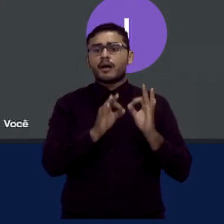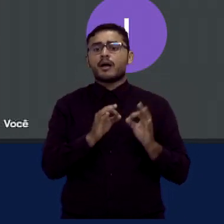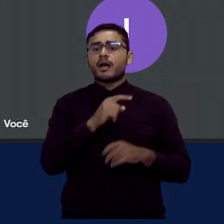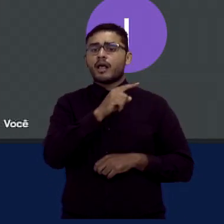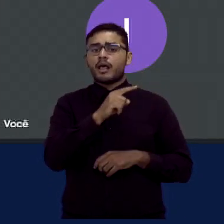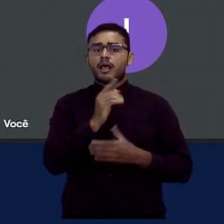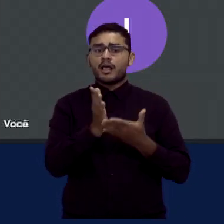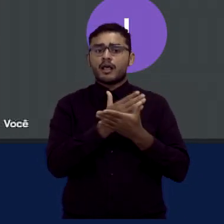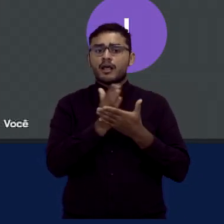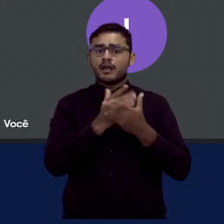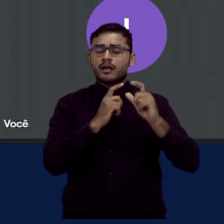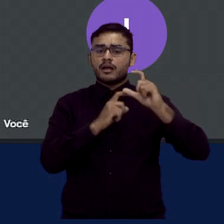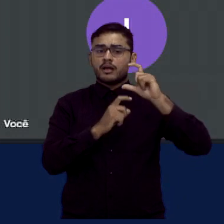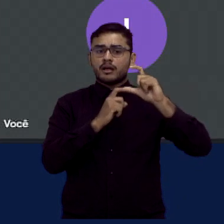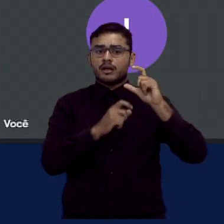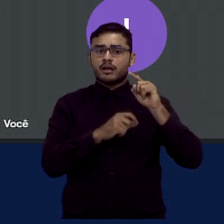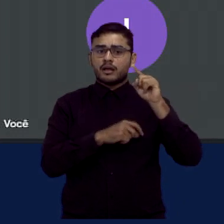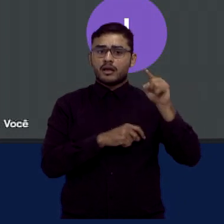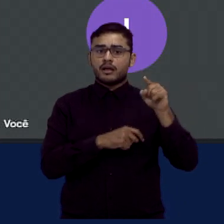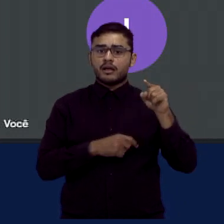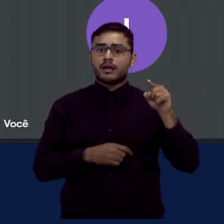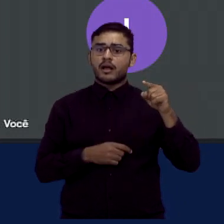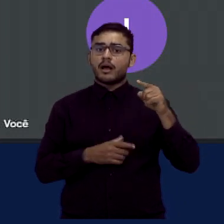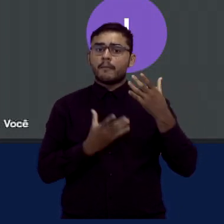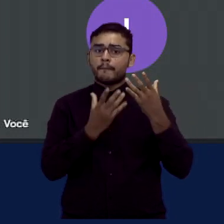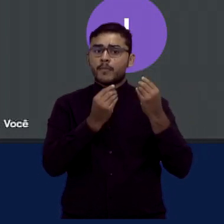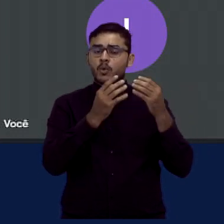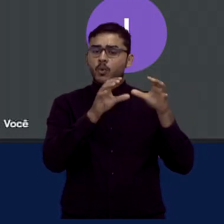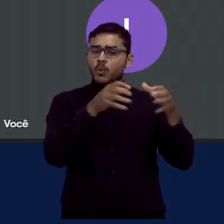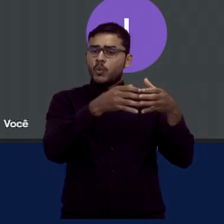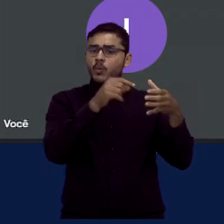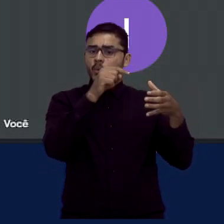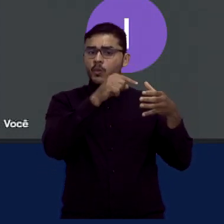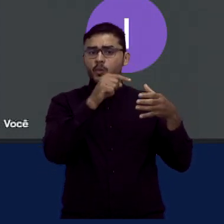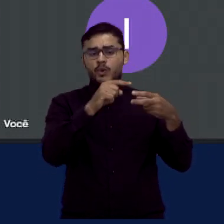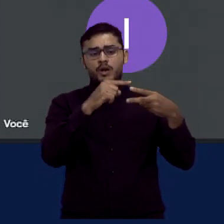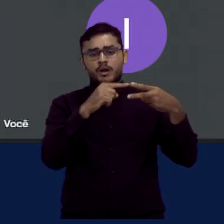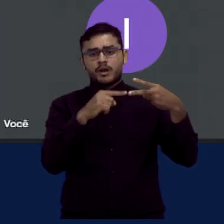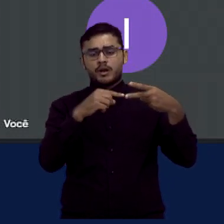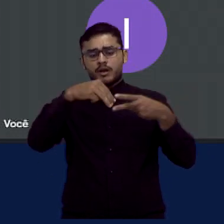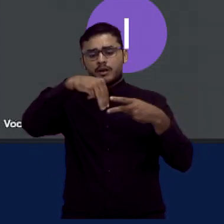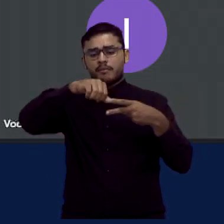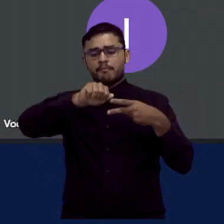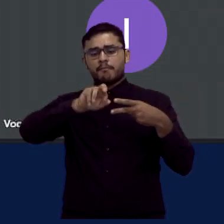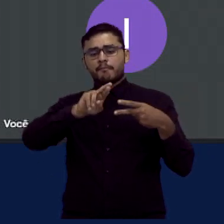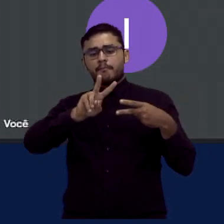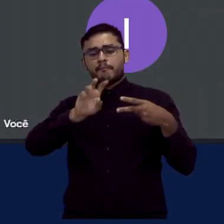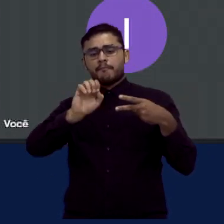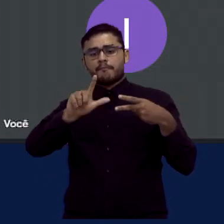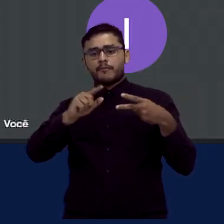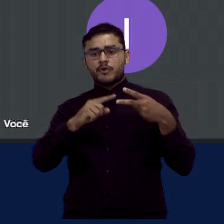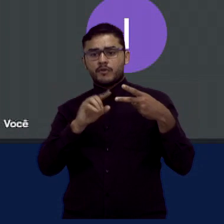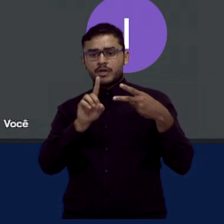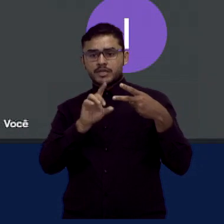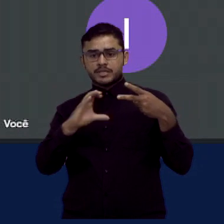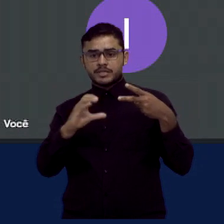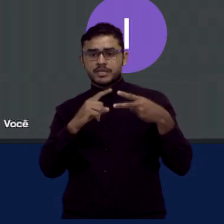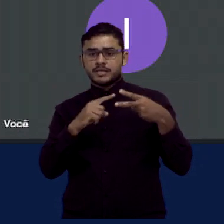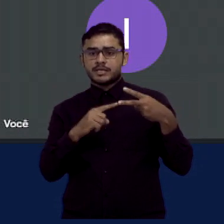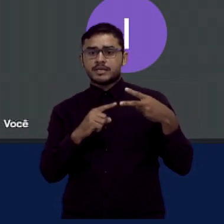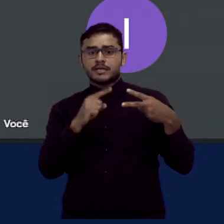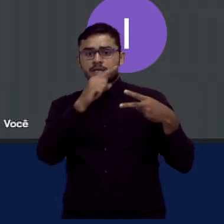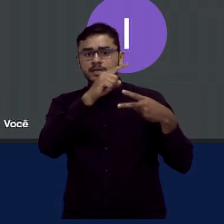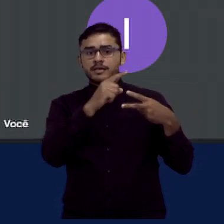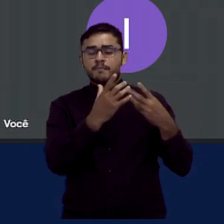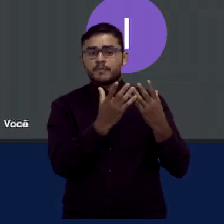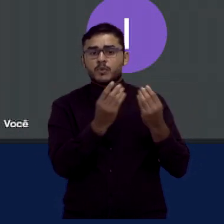são uma pequena chácara de ideias, né? Qualquer coisa que é feita e testada primeiro em histórias em quadrinhos tem